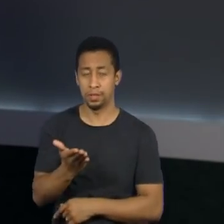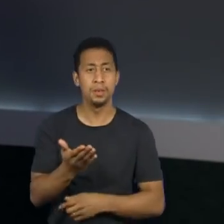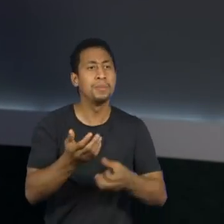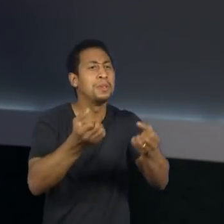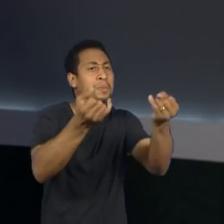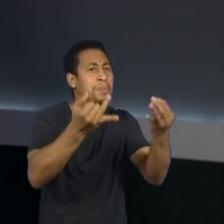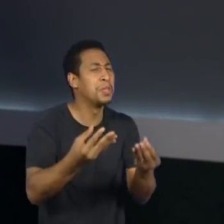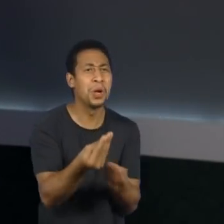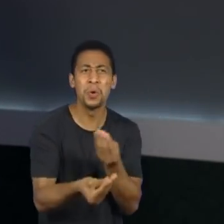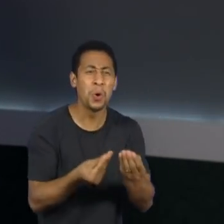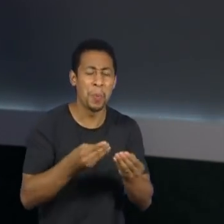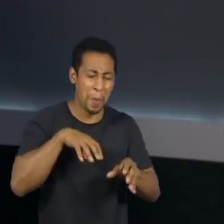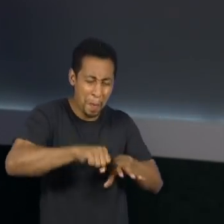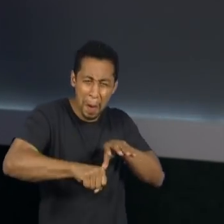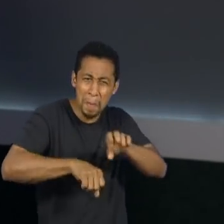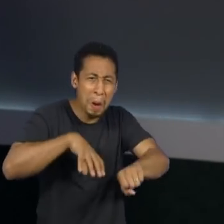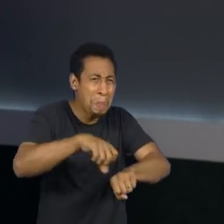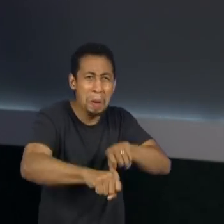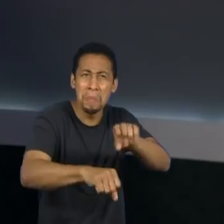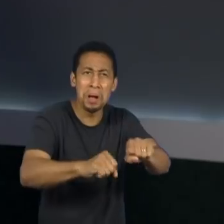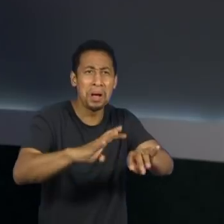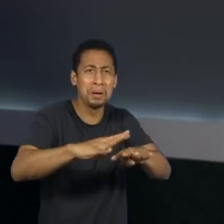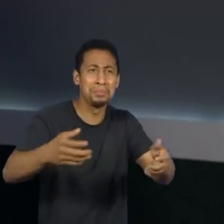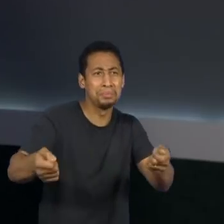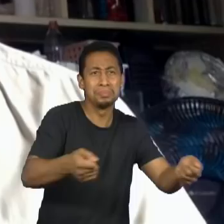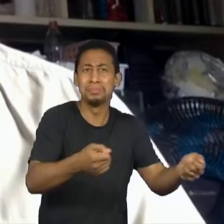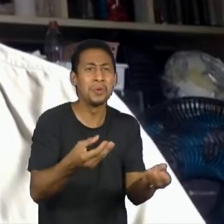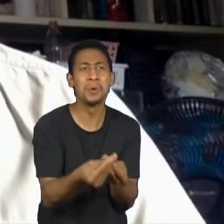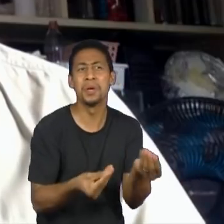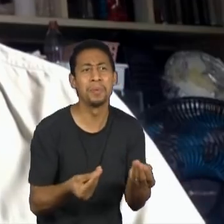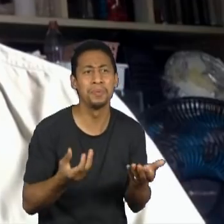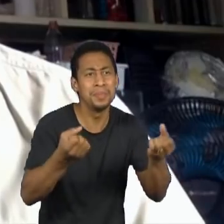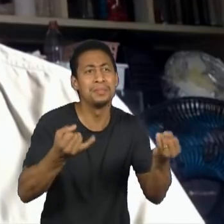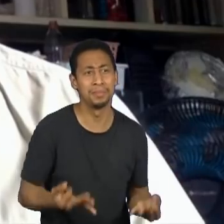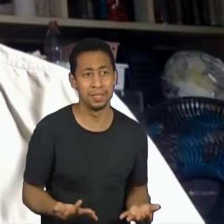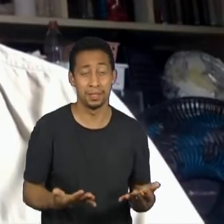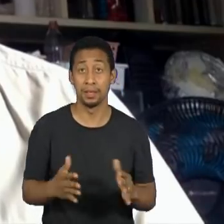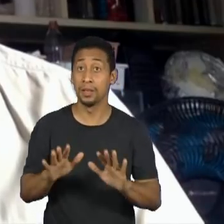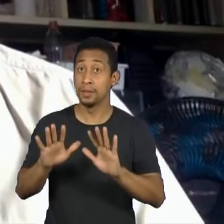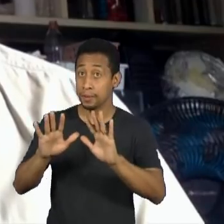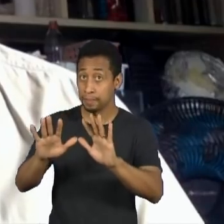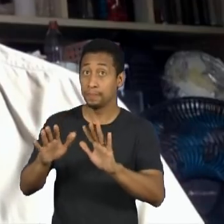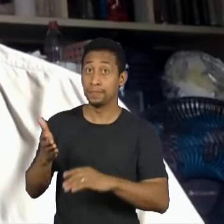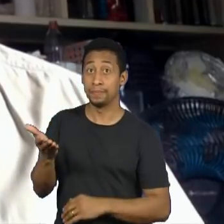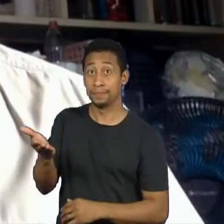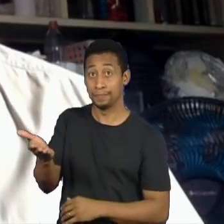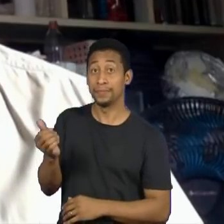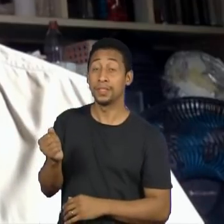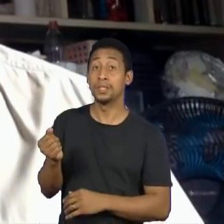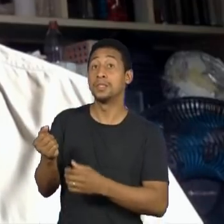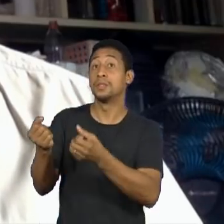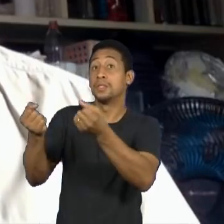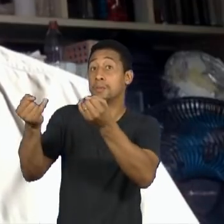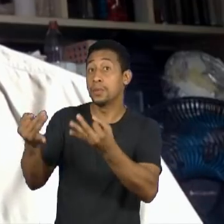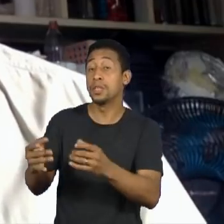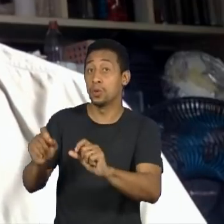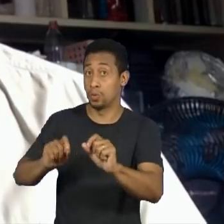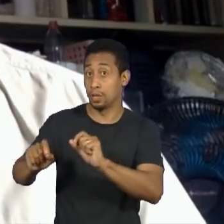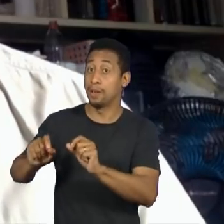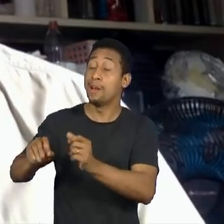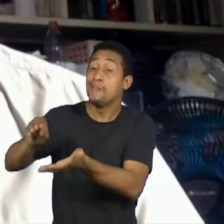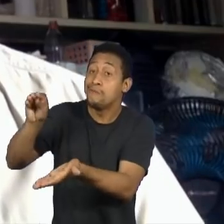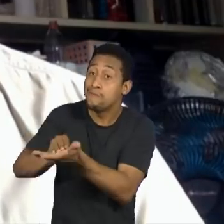tão importante de uma atividade que é ilegal? Isso está relacionado com a ausência